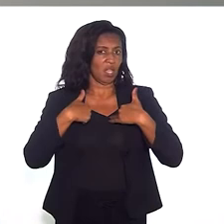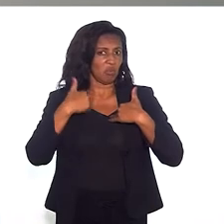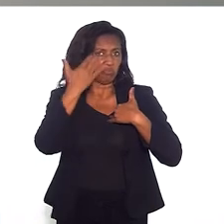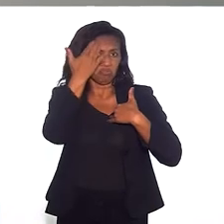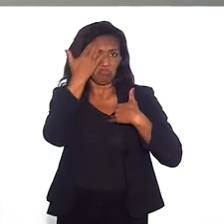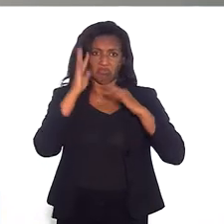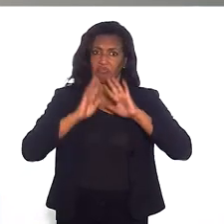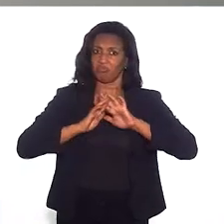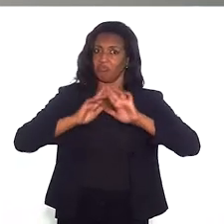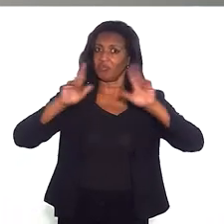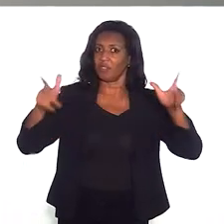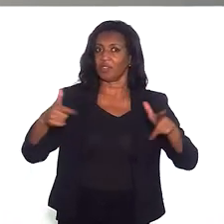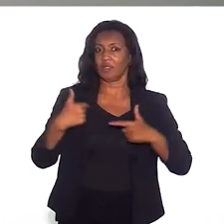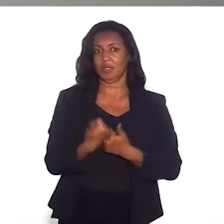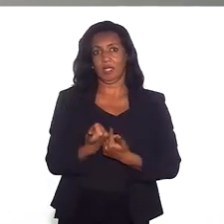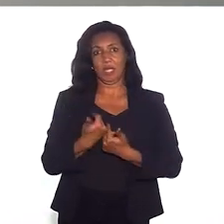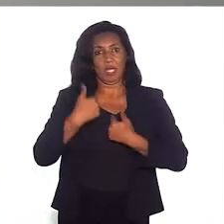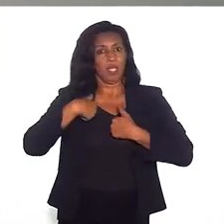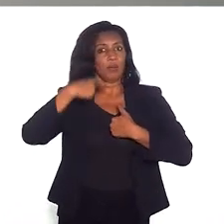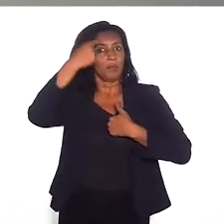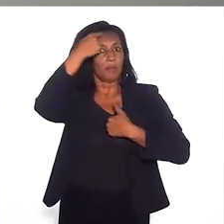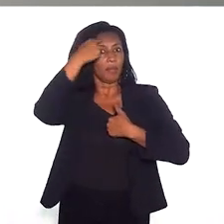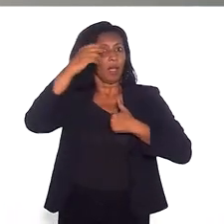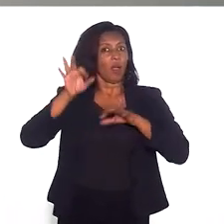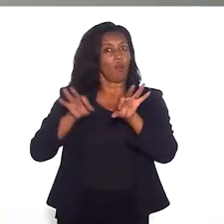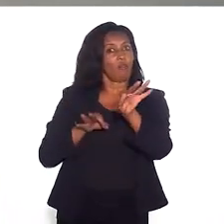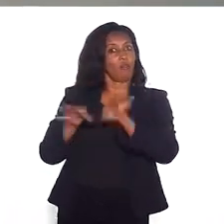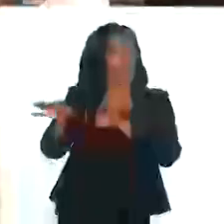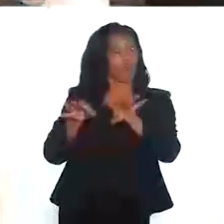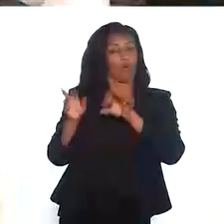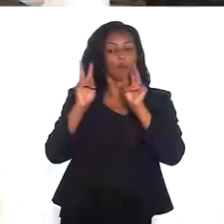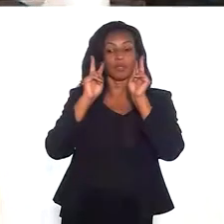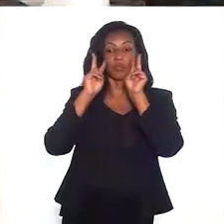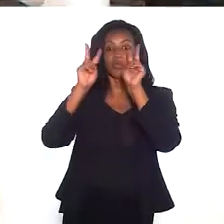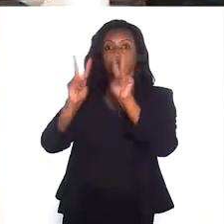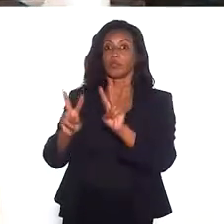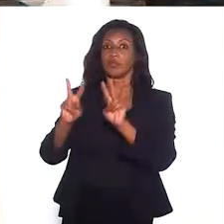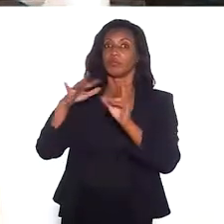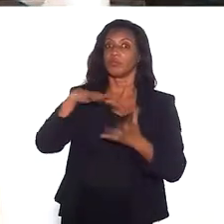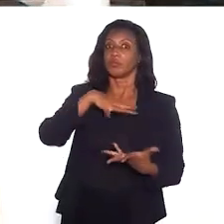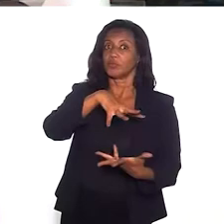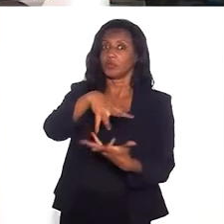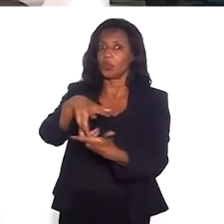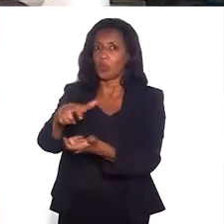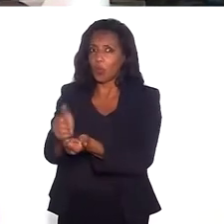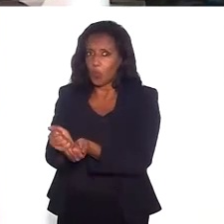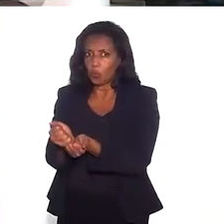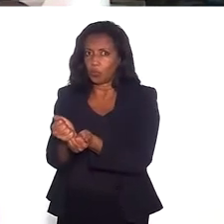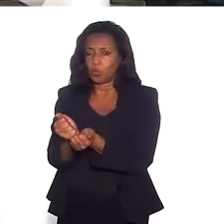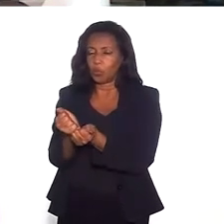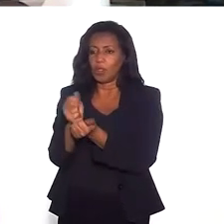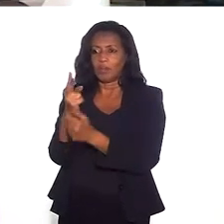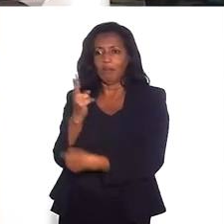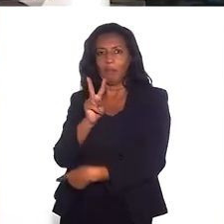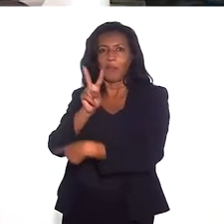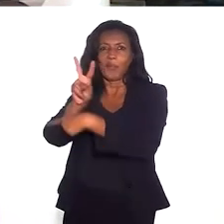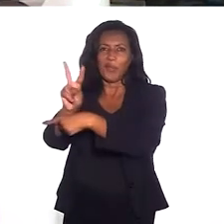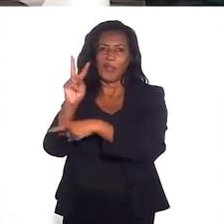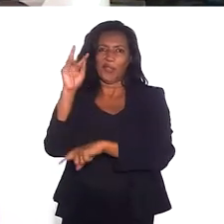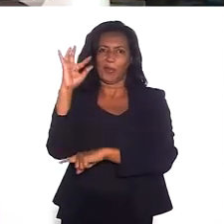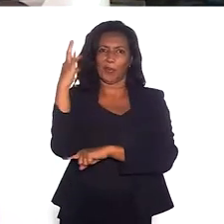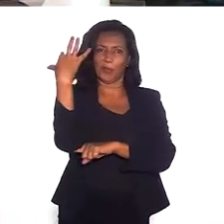onda. Eu não entendo assim, eu também entendo que seja uma epistemologia, uma forma de ver o mundo, que vai abraçar